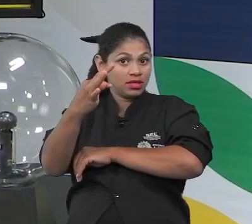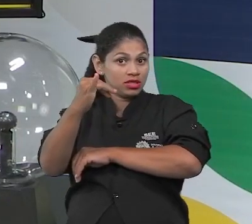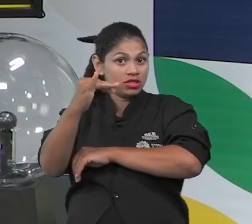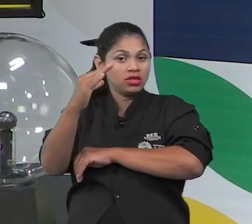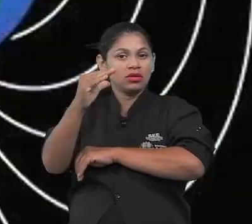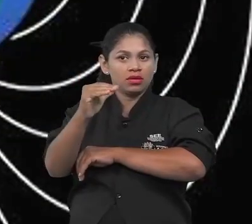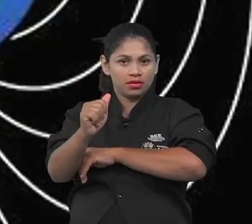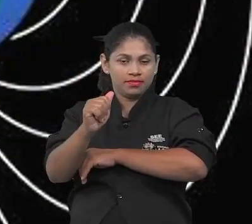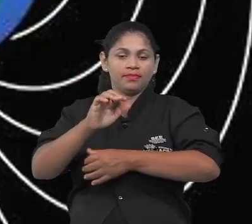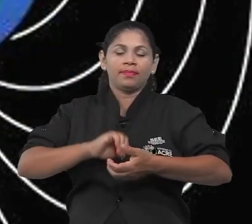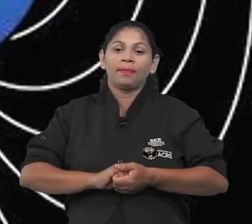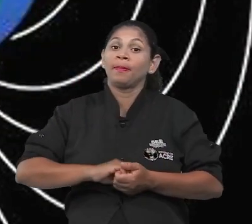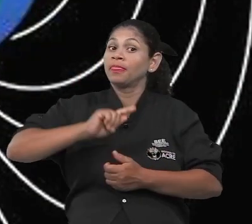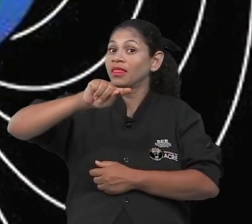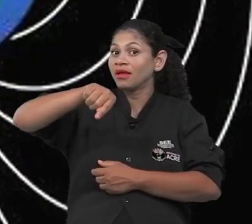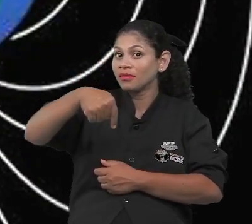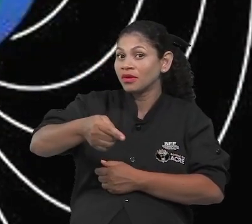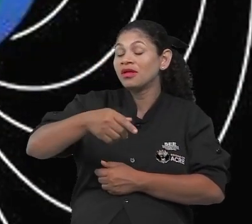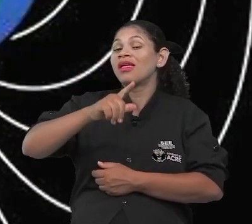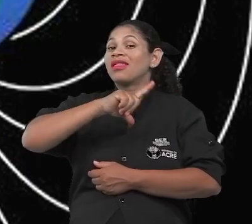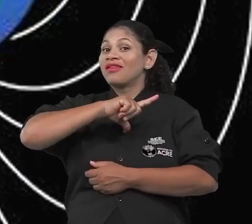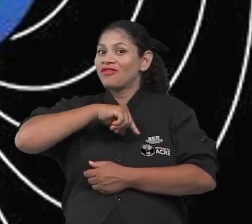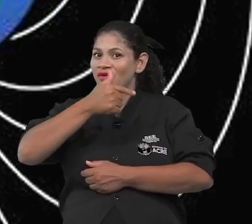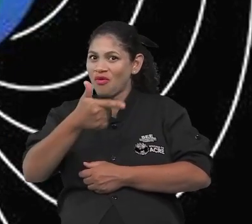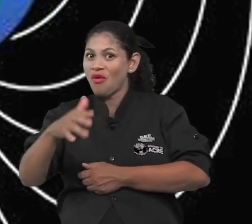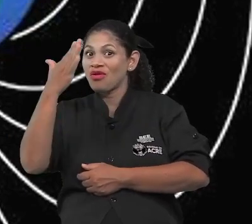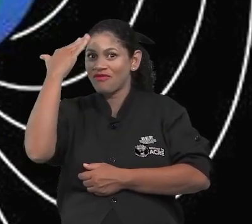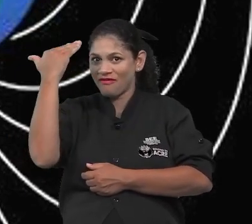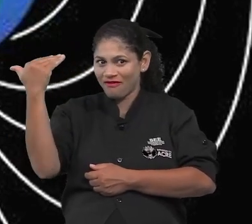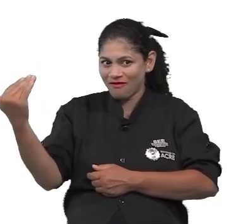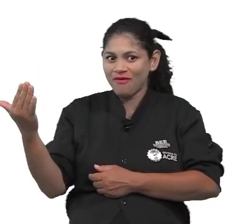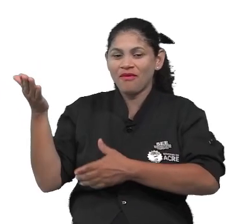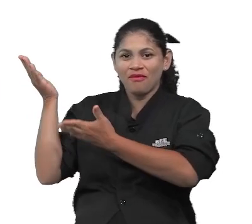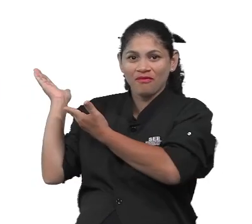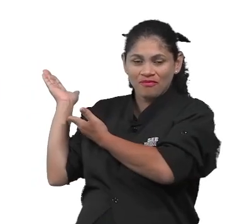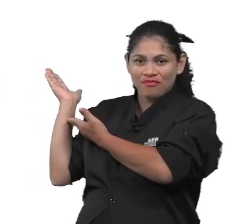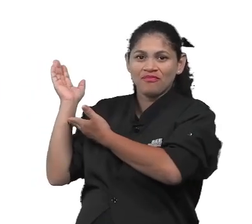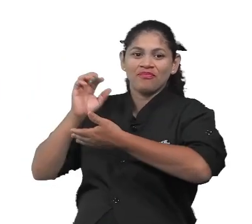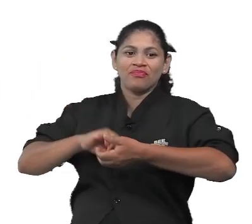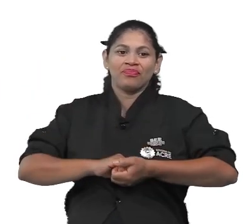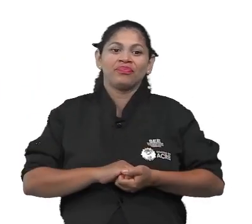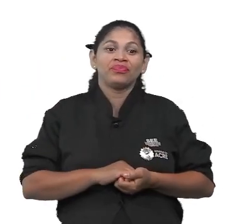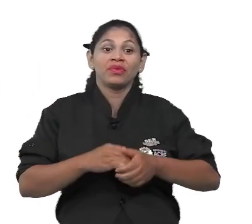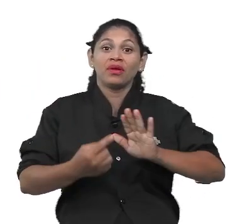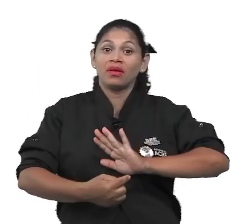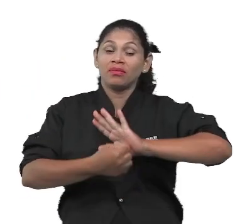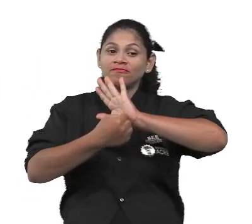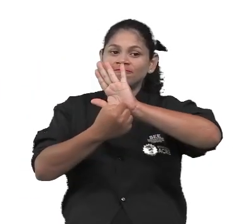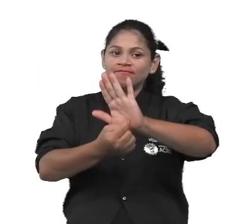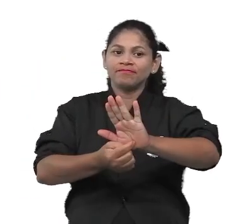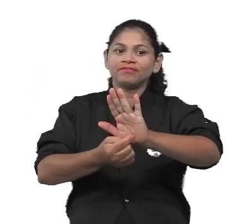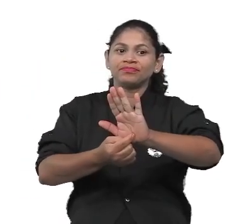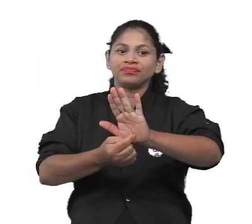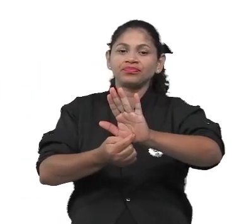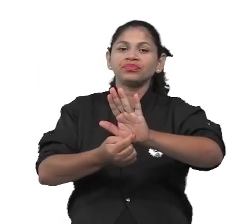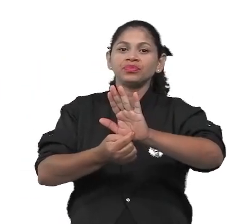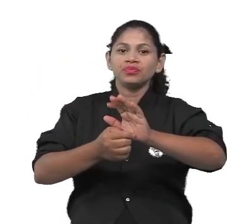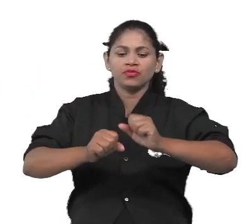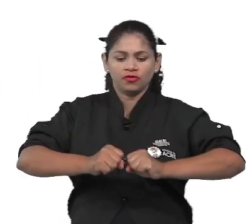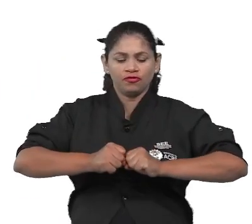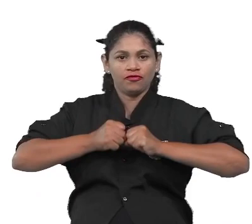teve o William Gilbert. Então, o William Gilbert, ele demonstrou a questão da